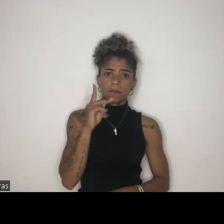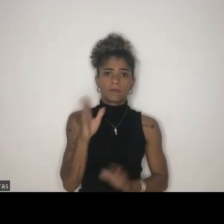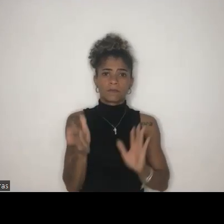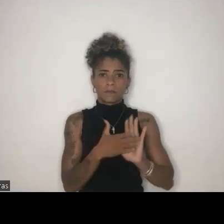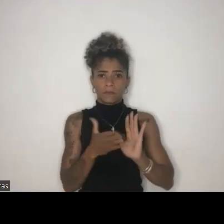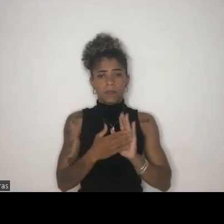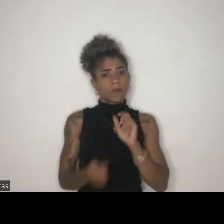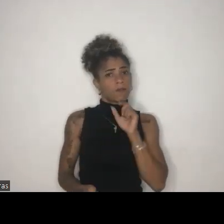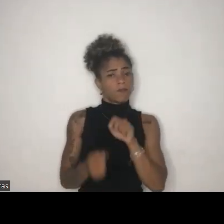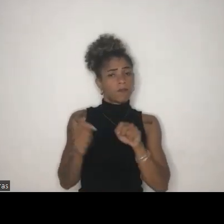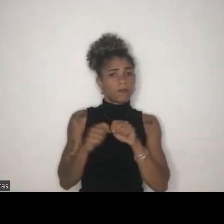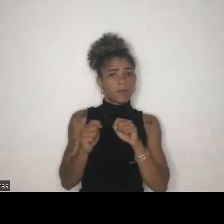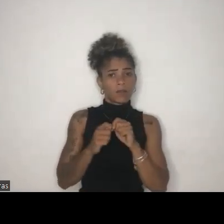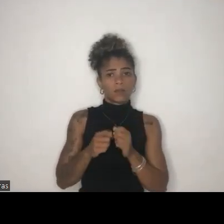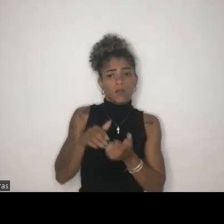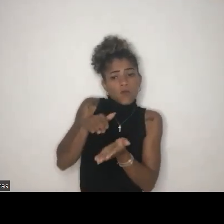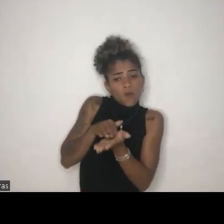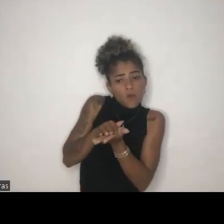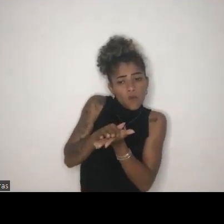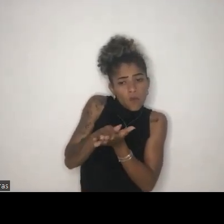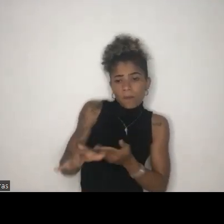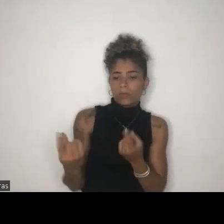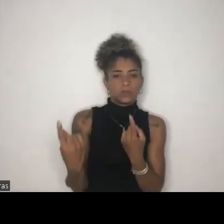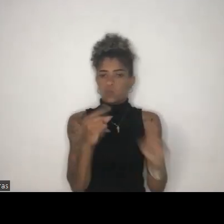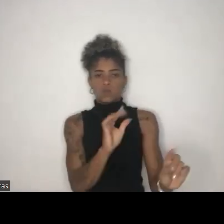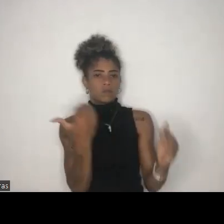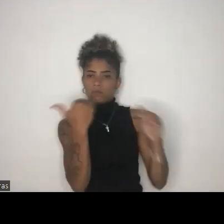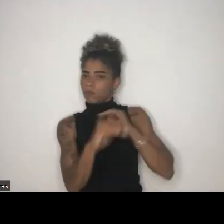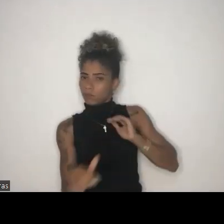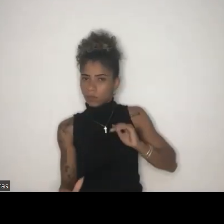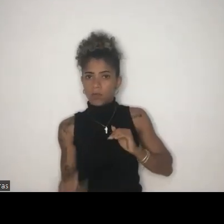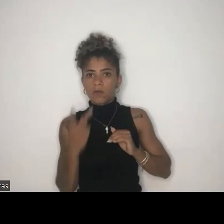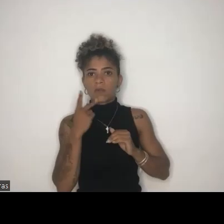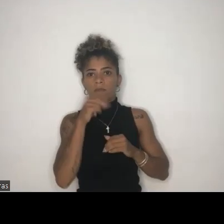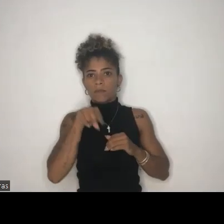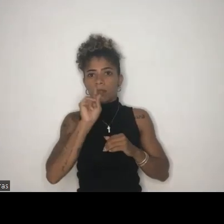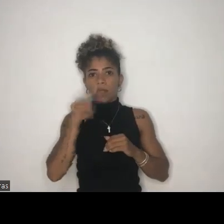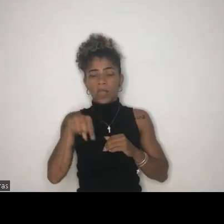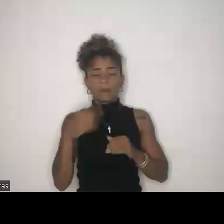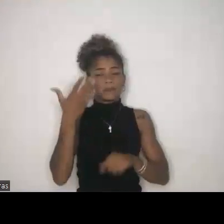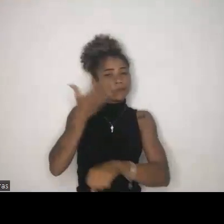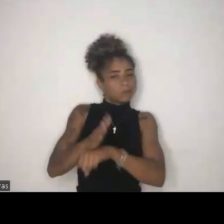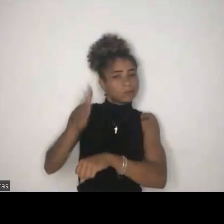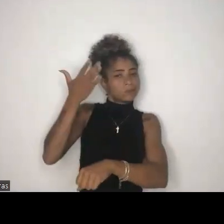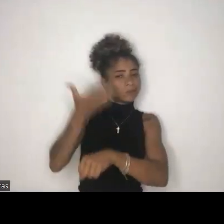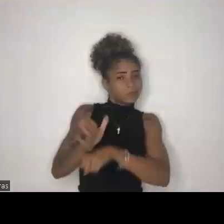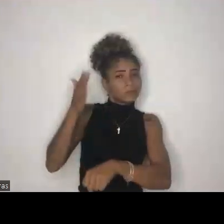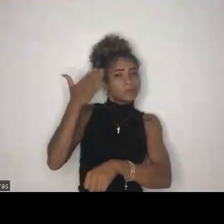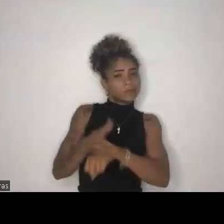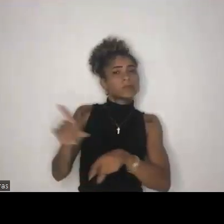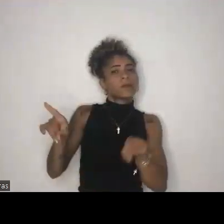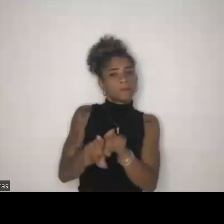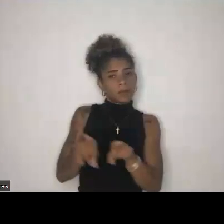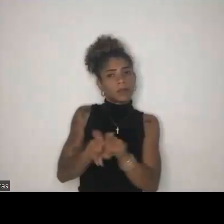feitos impressos Mas eu sou totalmente contra então o que que eu vou dizer para vocês que esses exercícios eles também tiveram